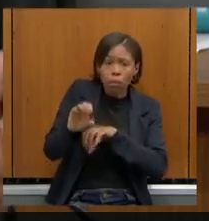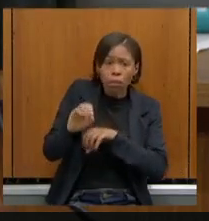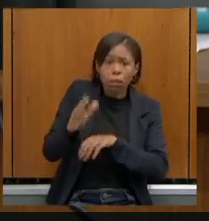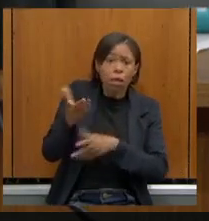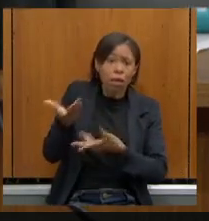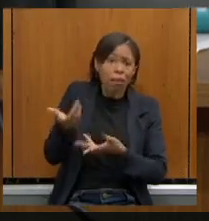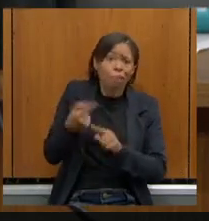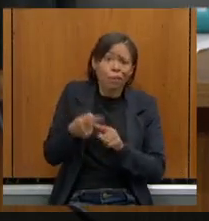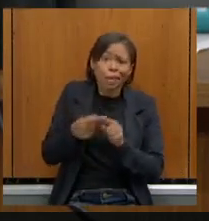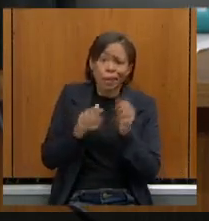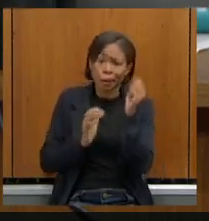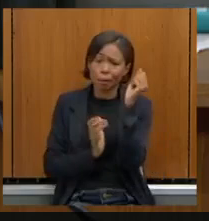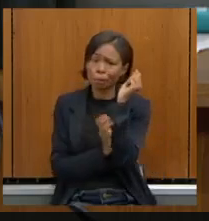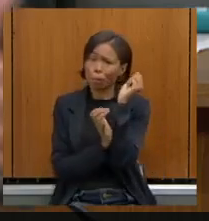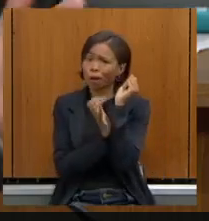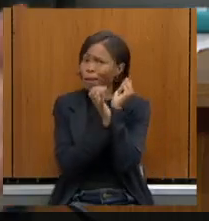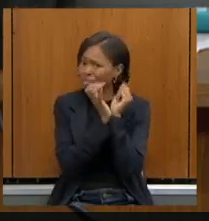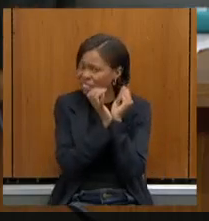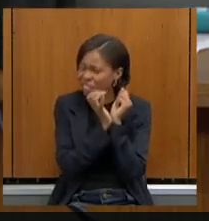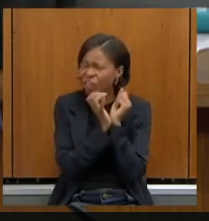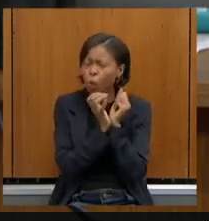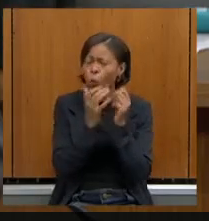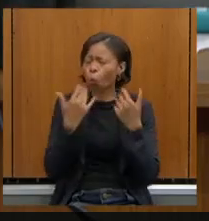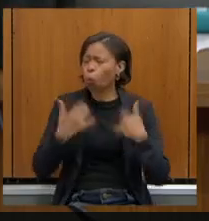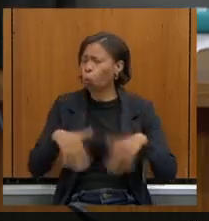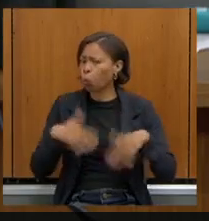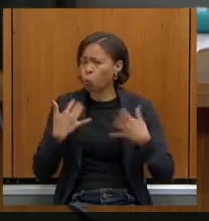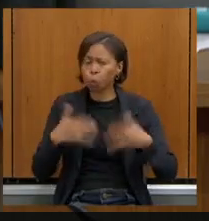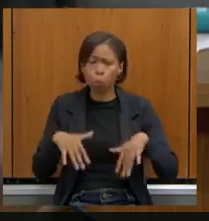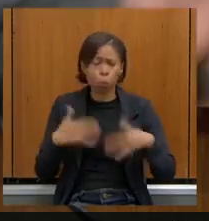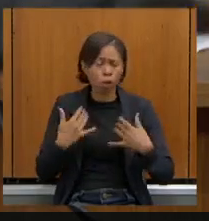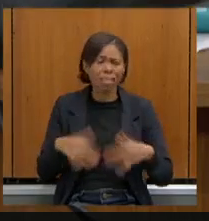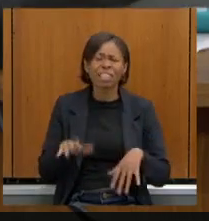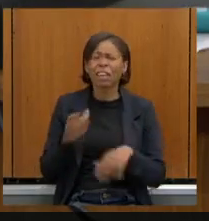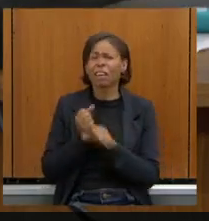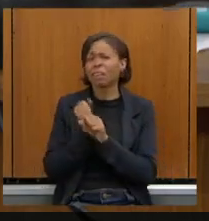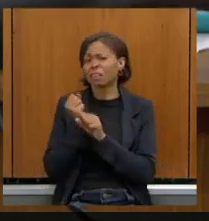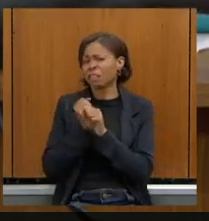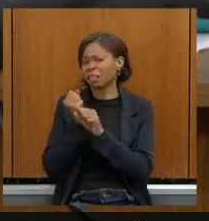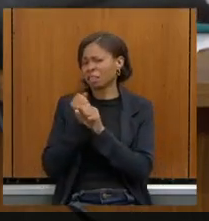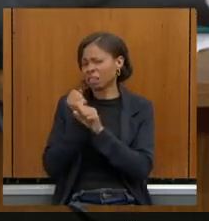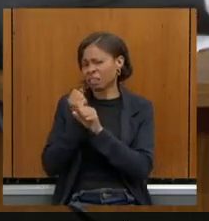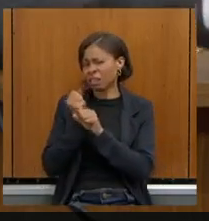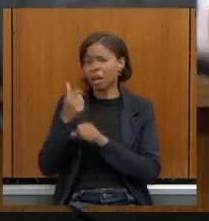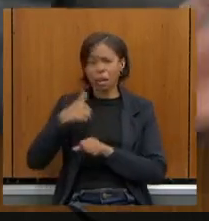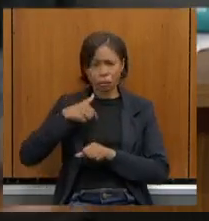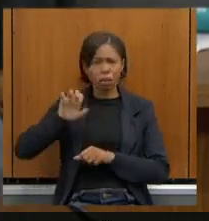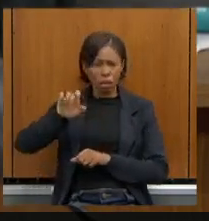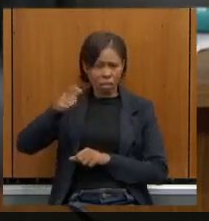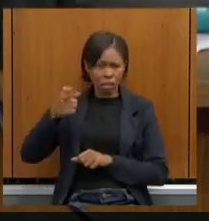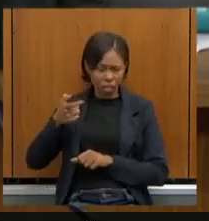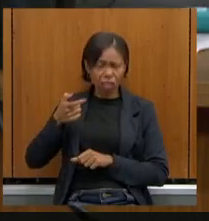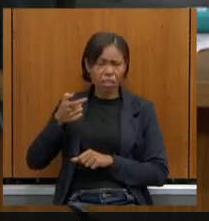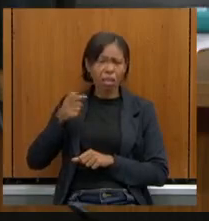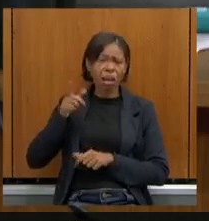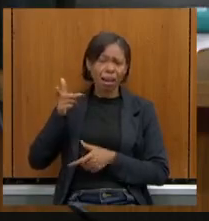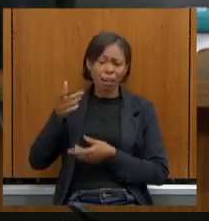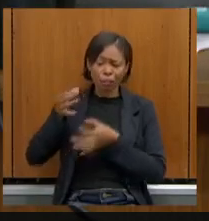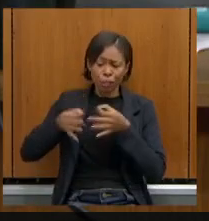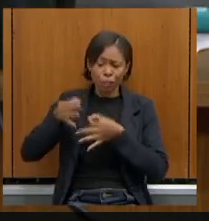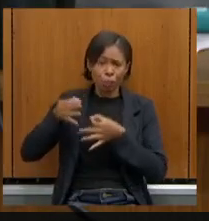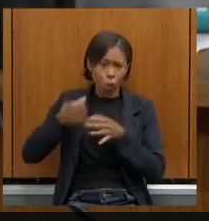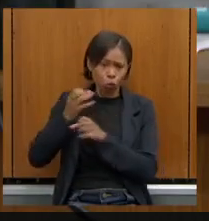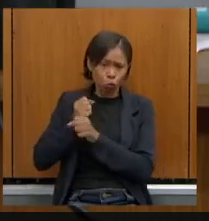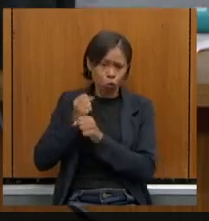burocracia muito grande, isso já vem de vários anos, eu mesmo estive no Tribunal de Contas do Estado, sensibilizando